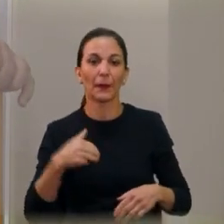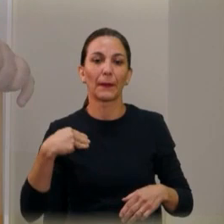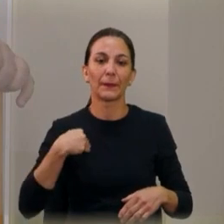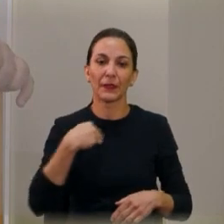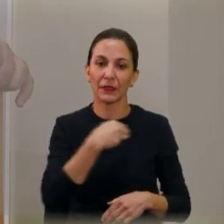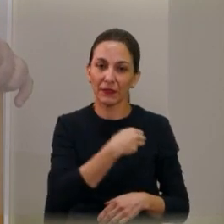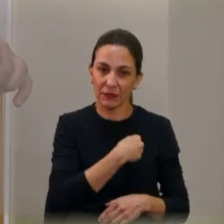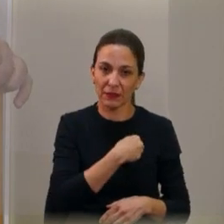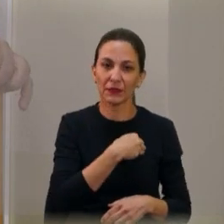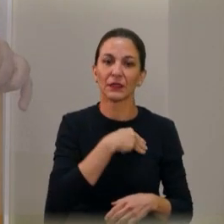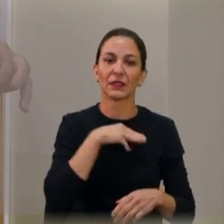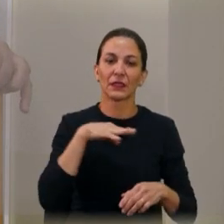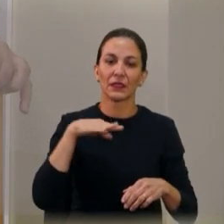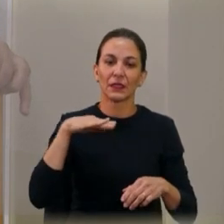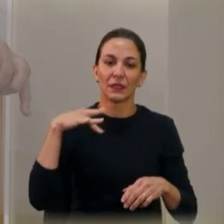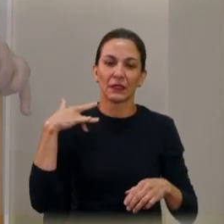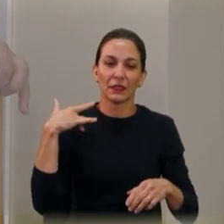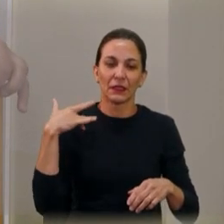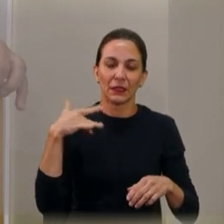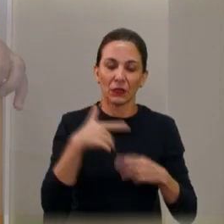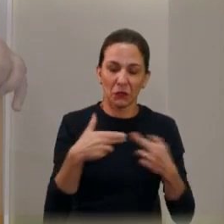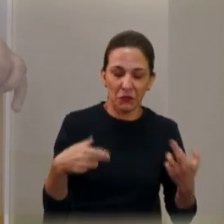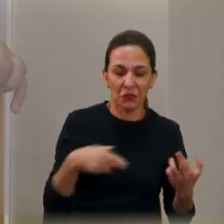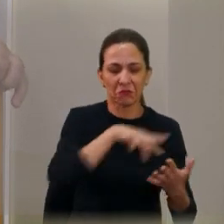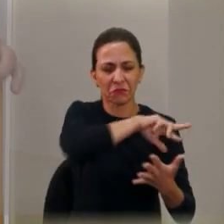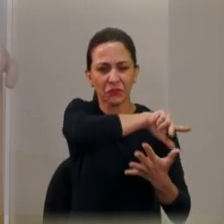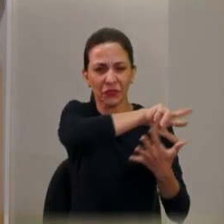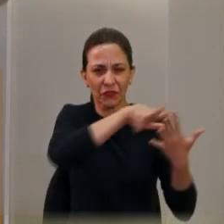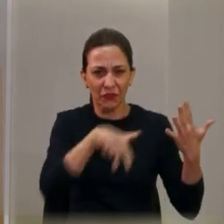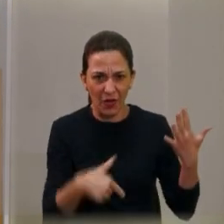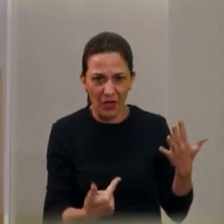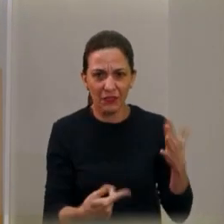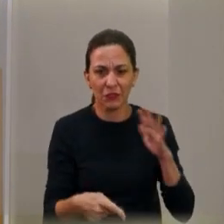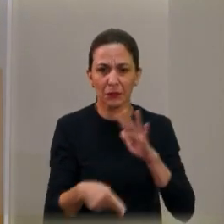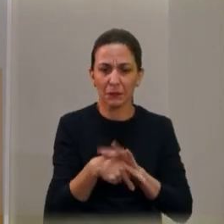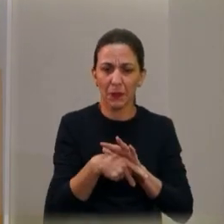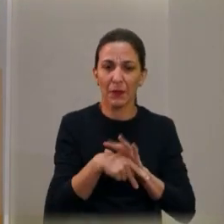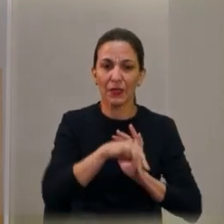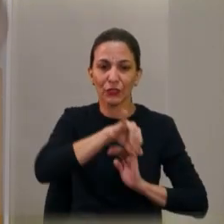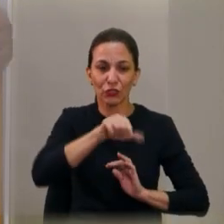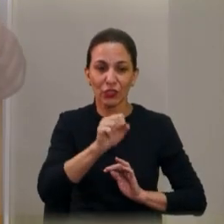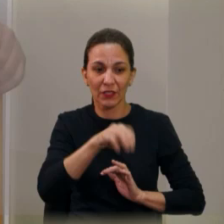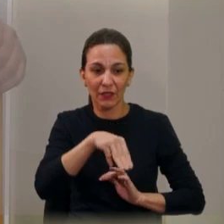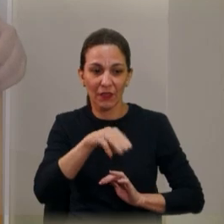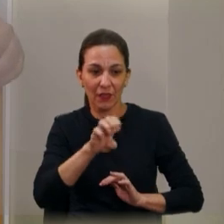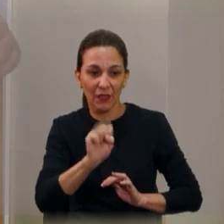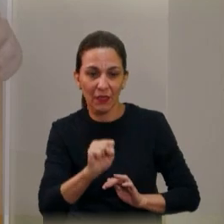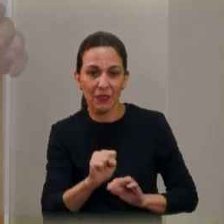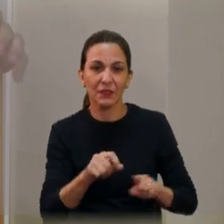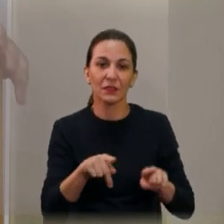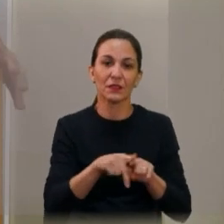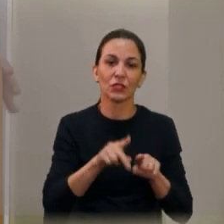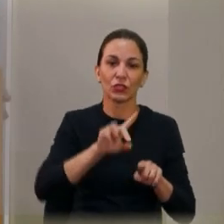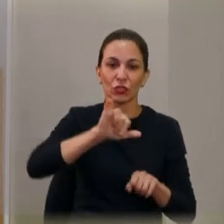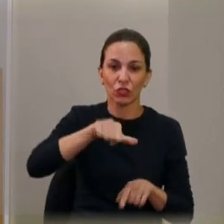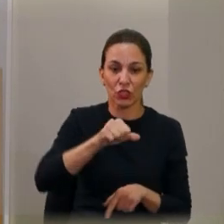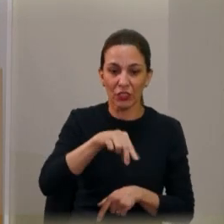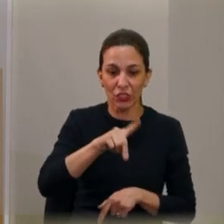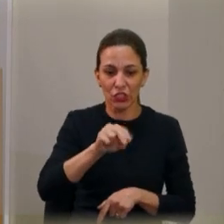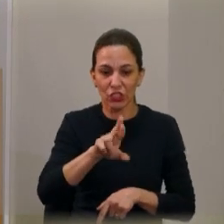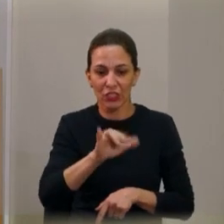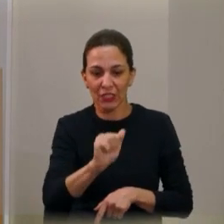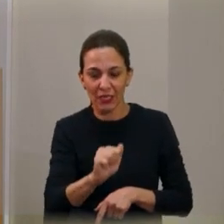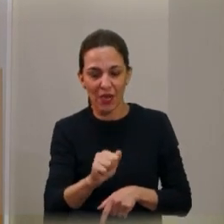Lucena Santos com André janones Orlando Silva Jones Manuel Jandira feghali uma série de nomes